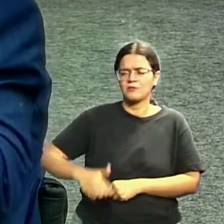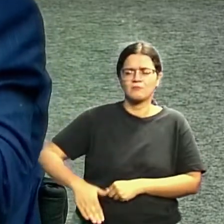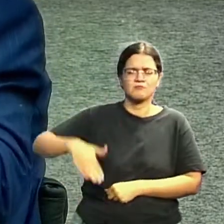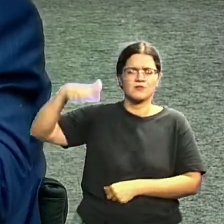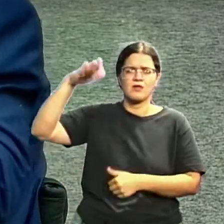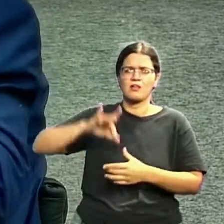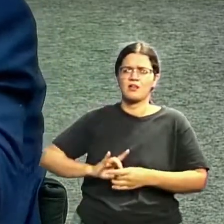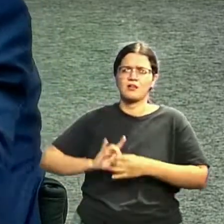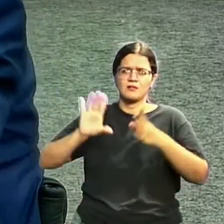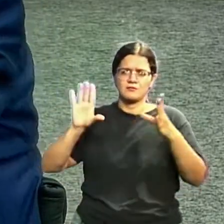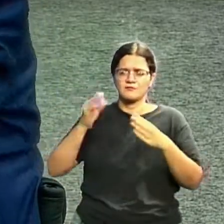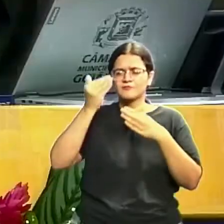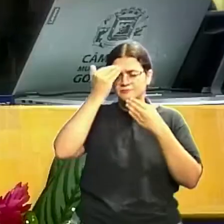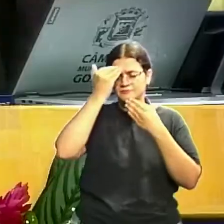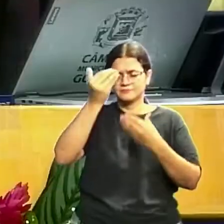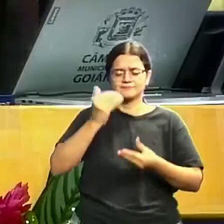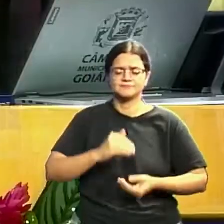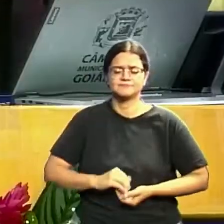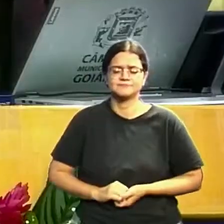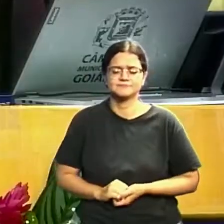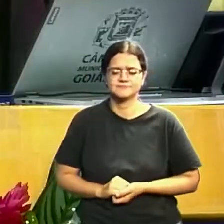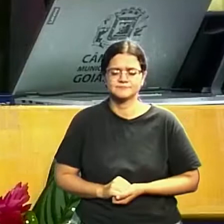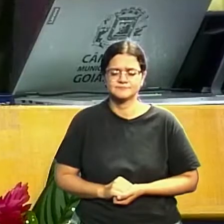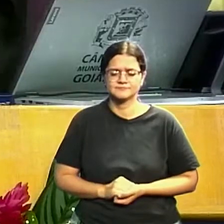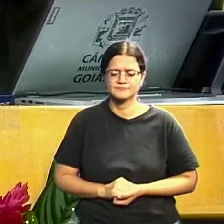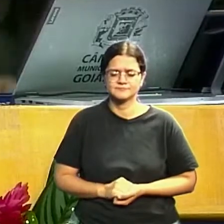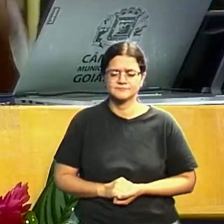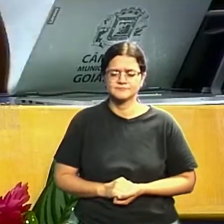Muito obrigado, presidente.